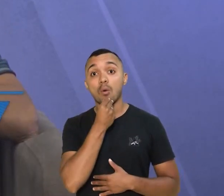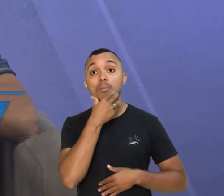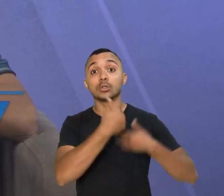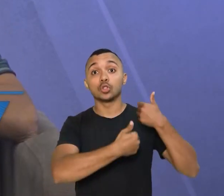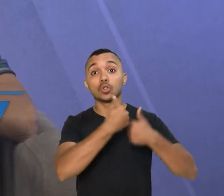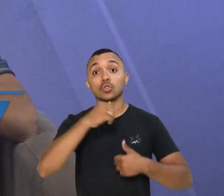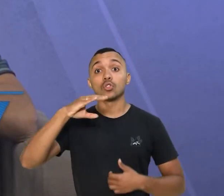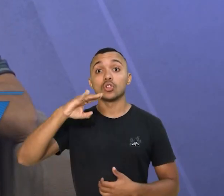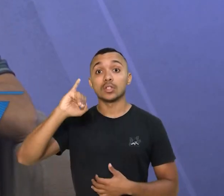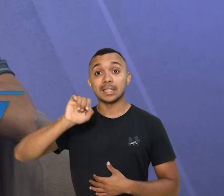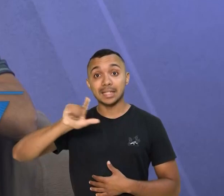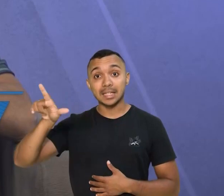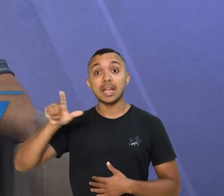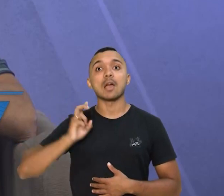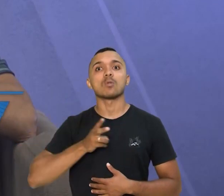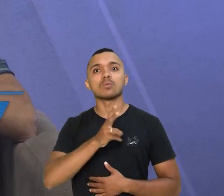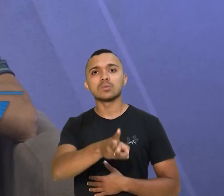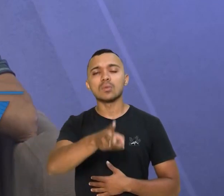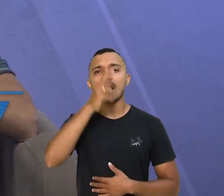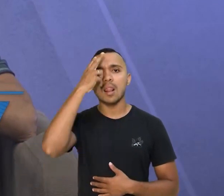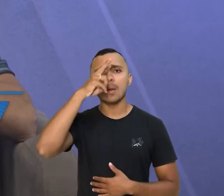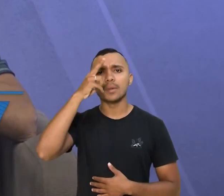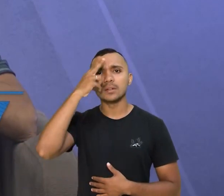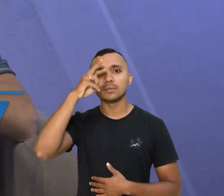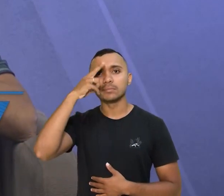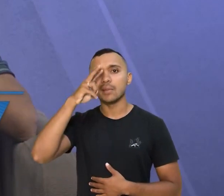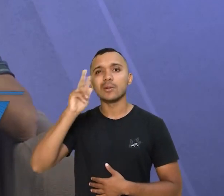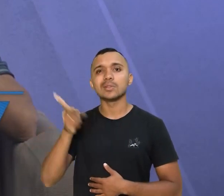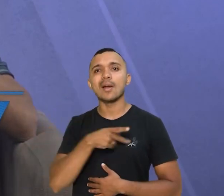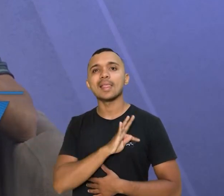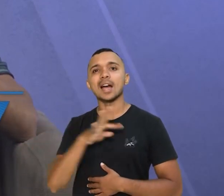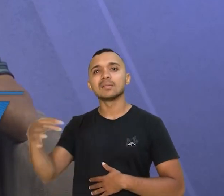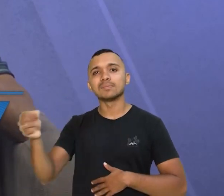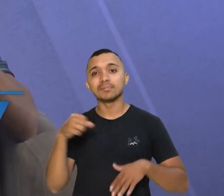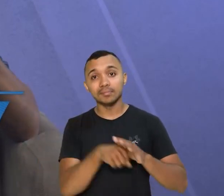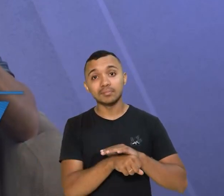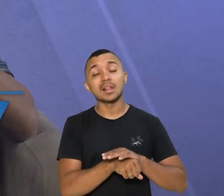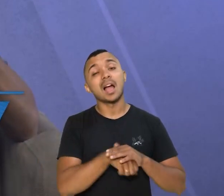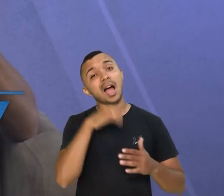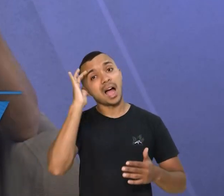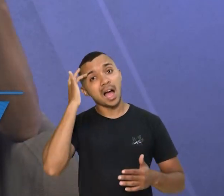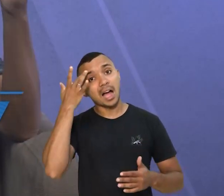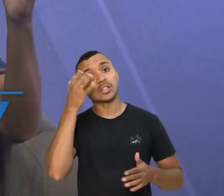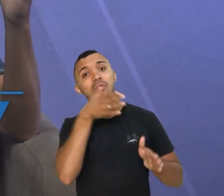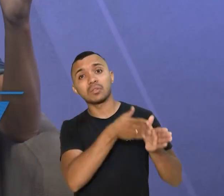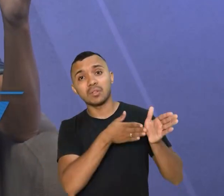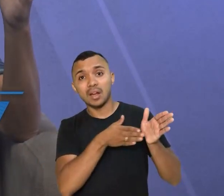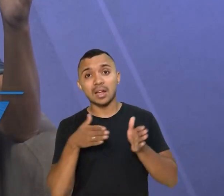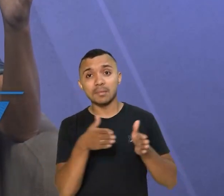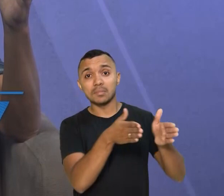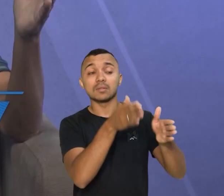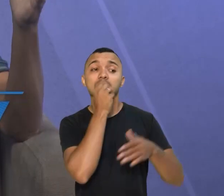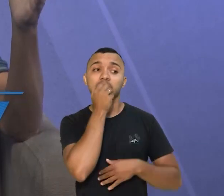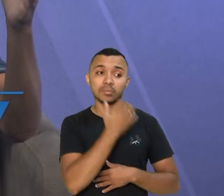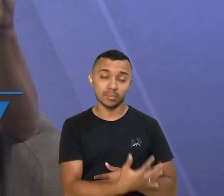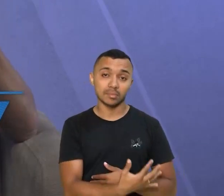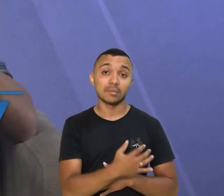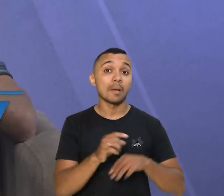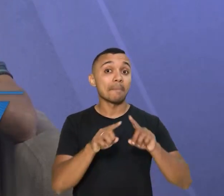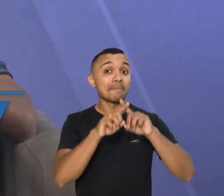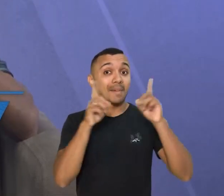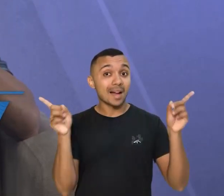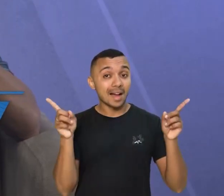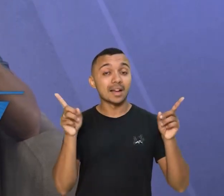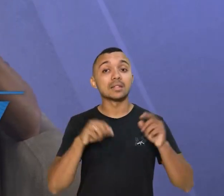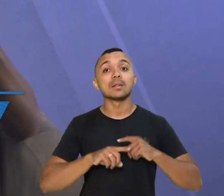time desde o início da temporada. Então eu acredito que o Ferroviário está no caminho certo. Agora, uma vantagem que o